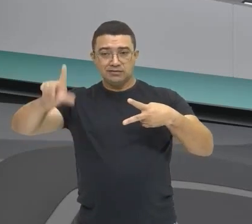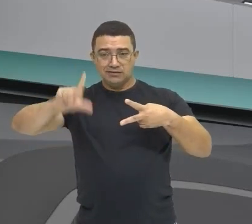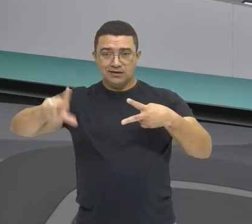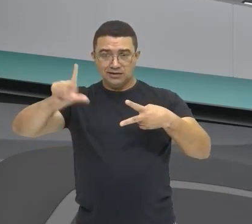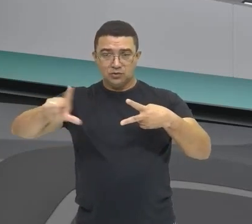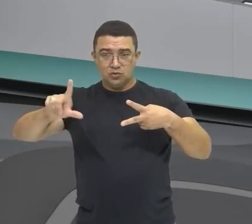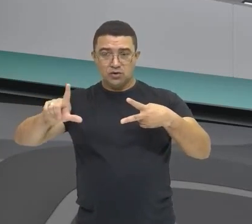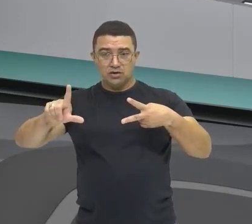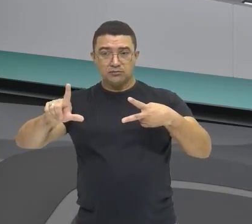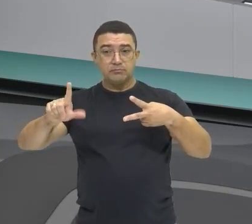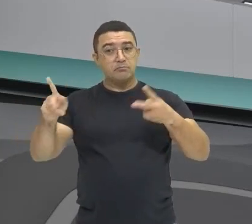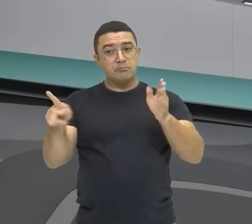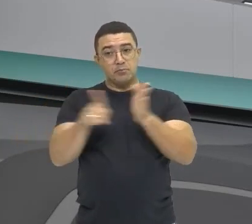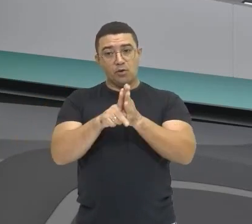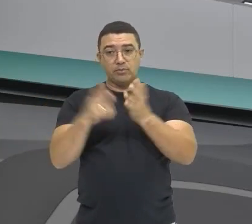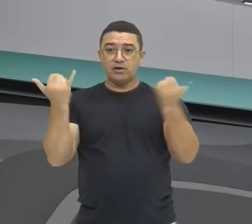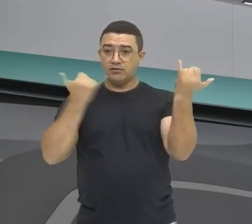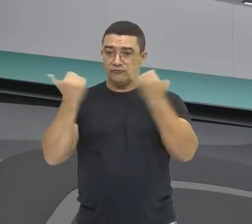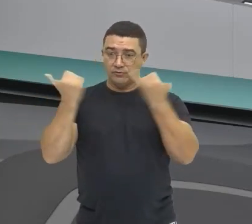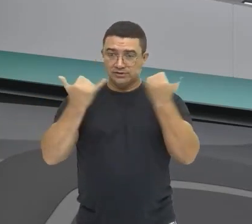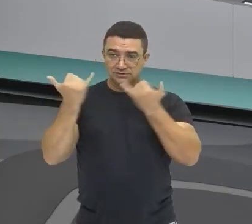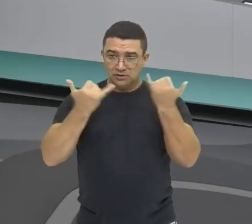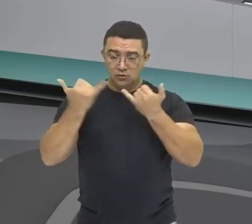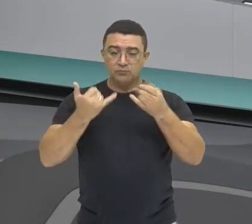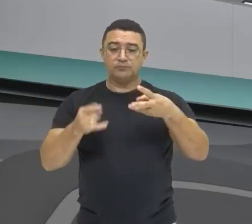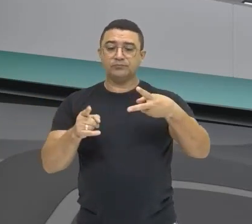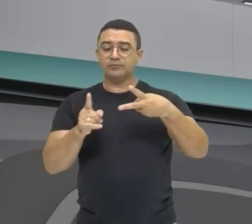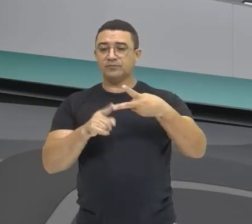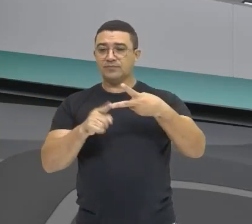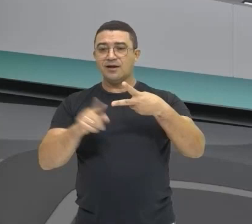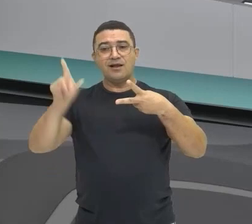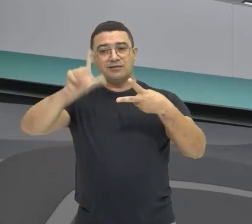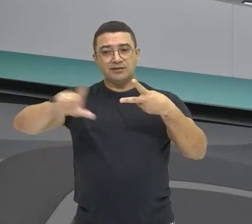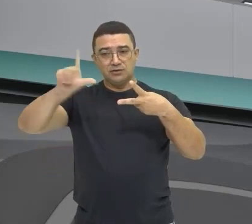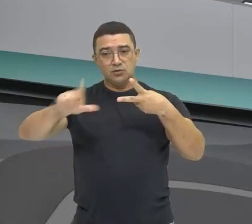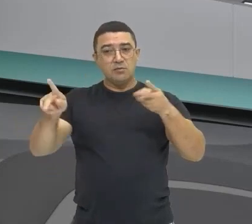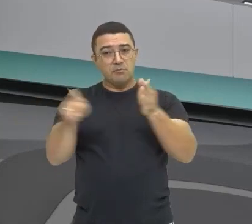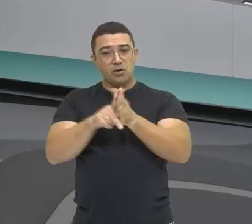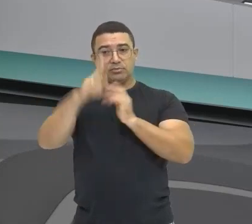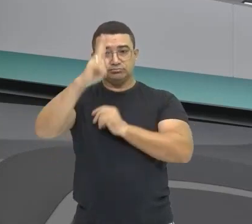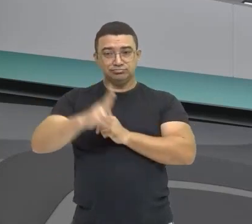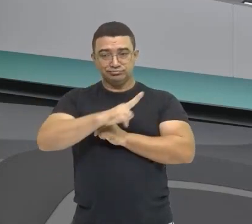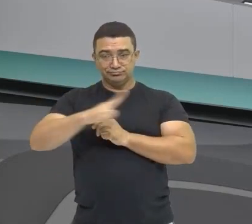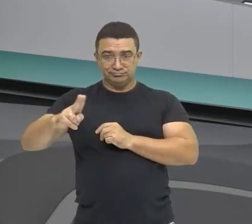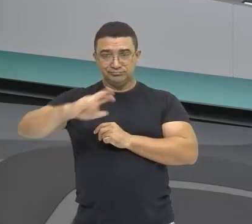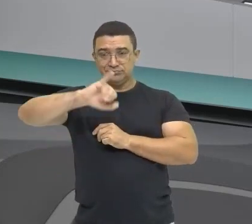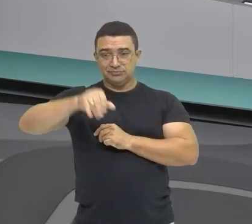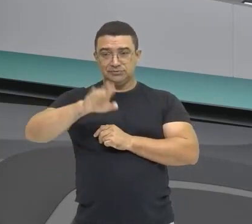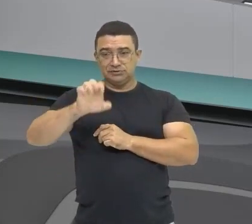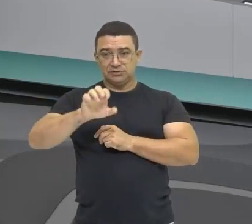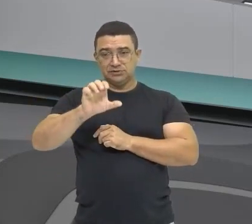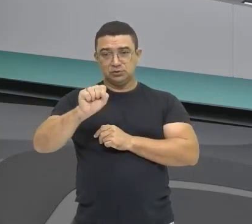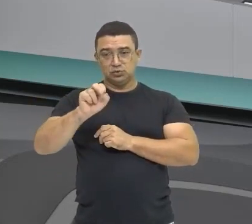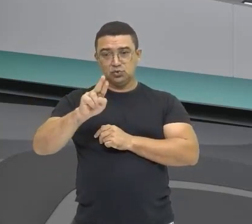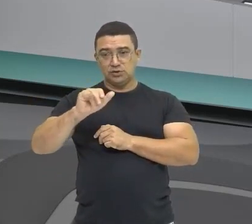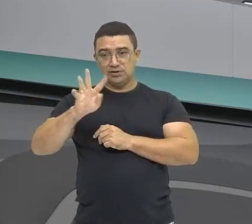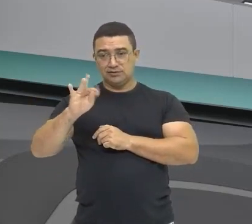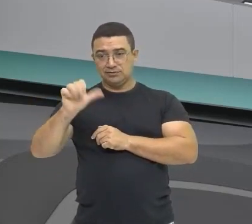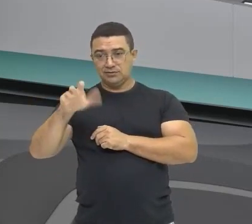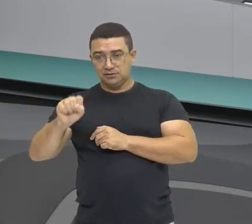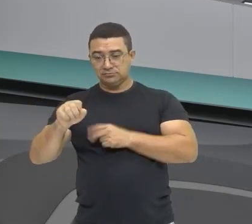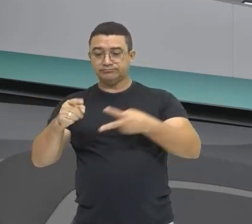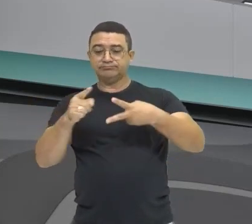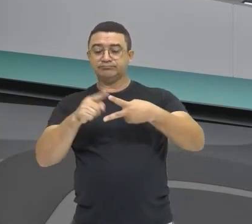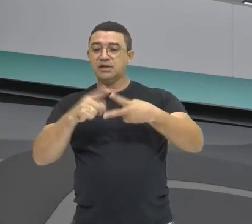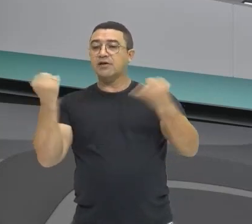de informação, né, e a literatura jesuítica. Então, essa literatura de informação é a